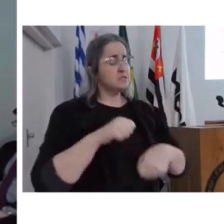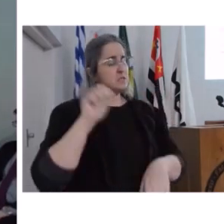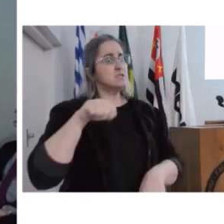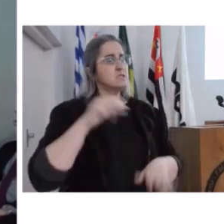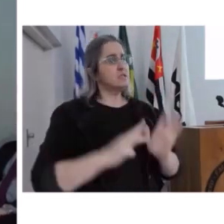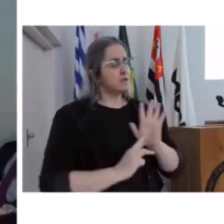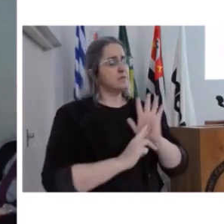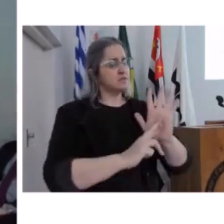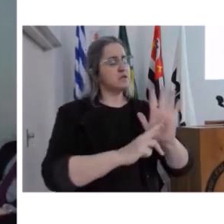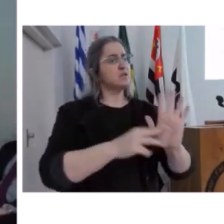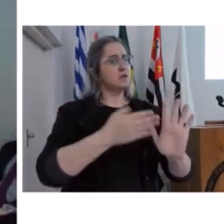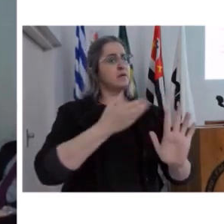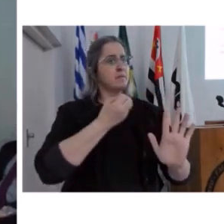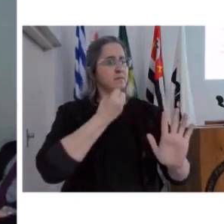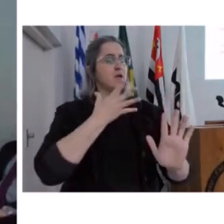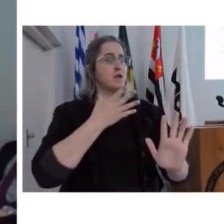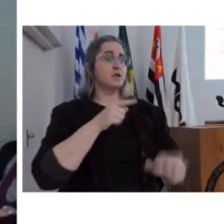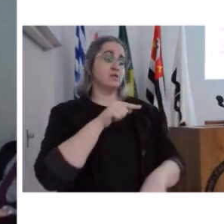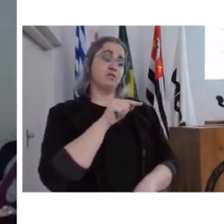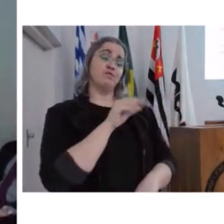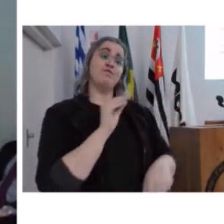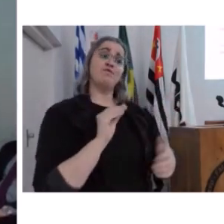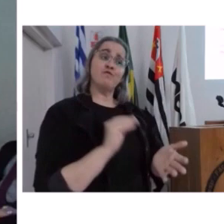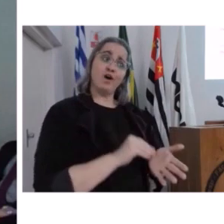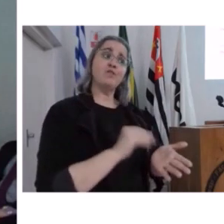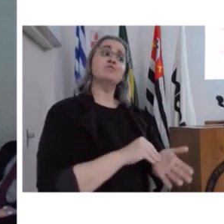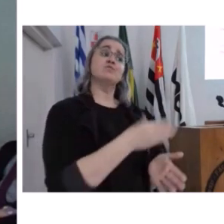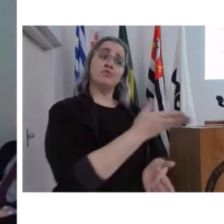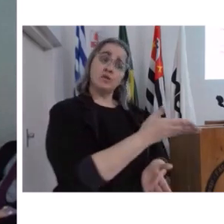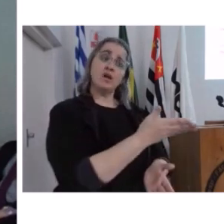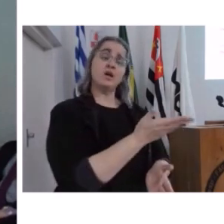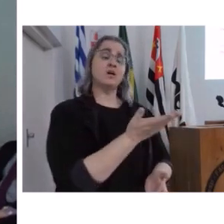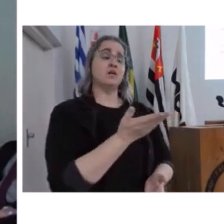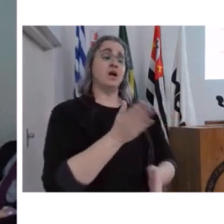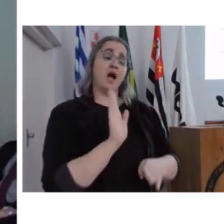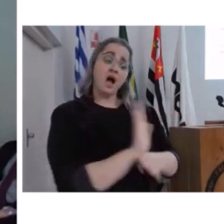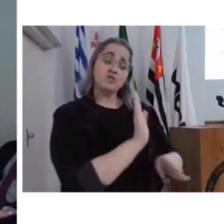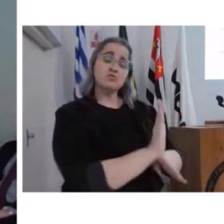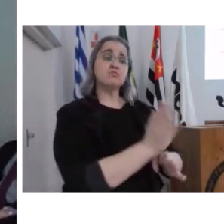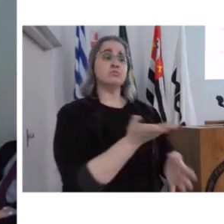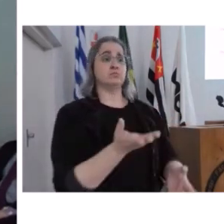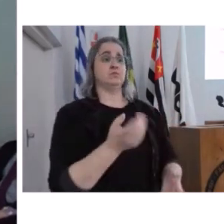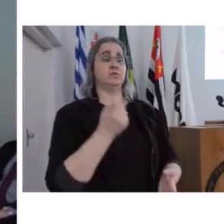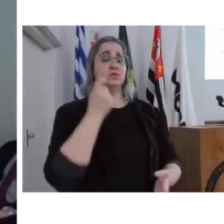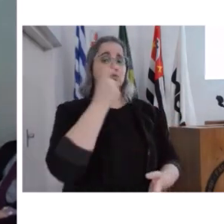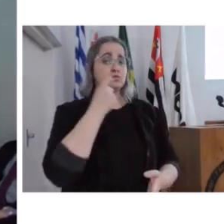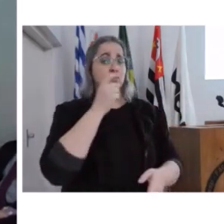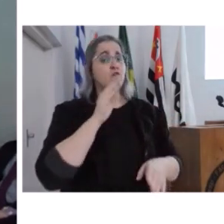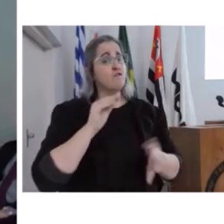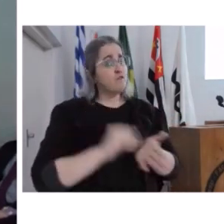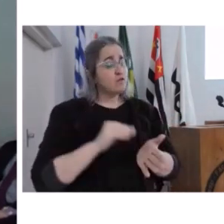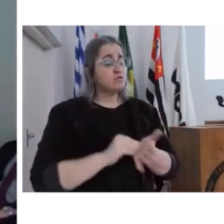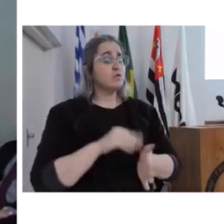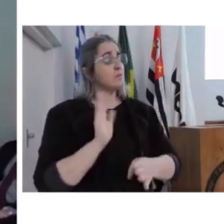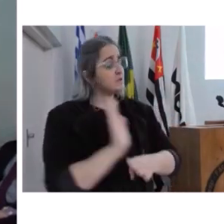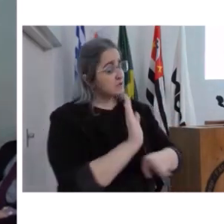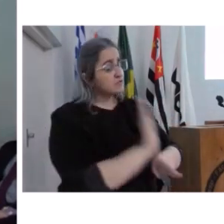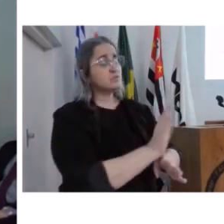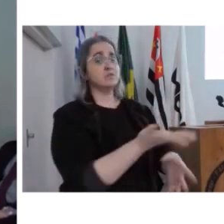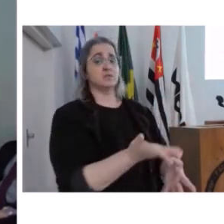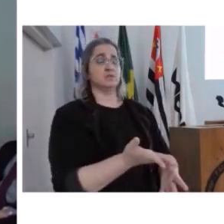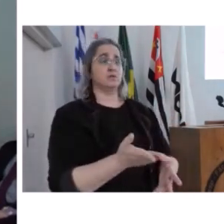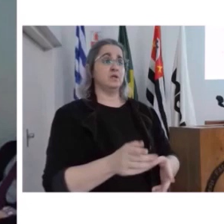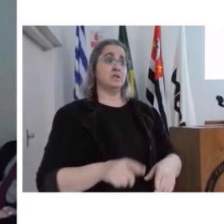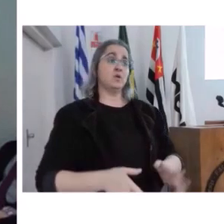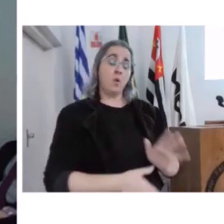ali faltou lá profissionais da nossa área para poder dar um suporte lá para os colegas. Então, o que você falou, certamente é isso, né? Quanto